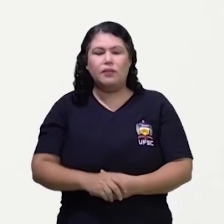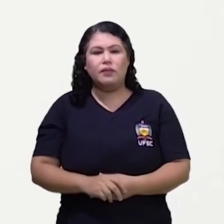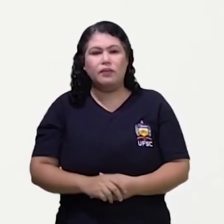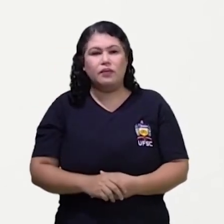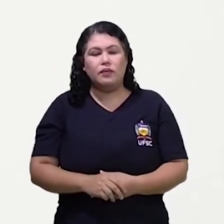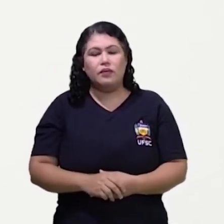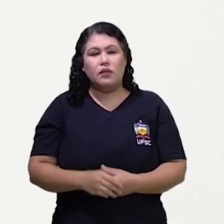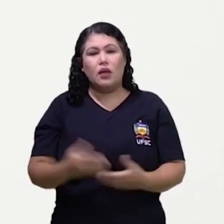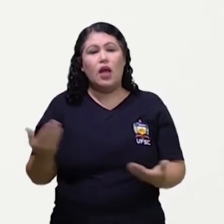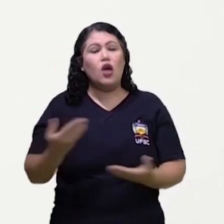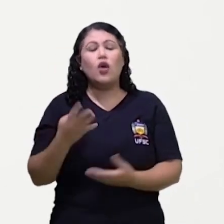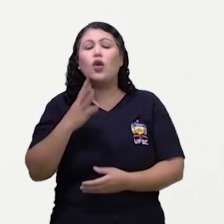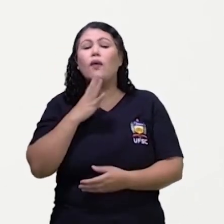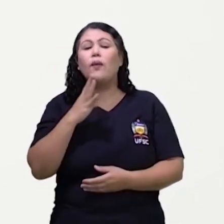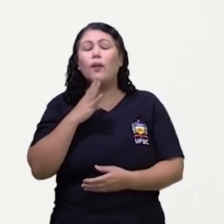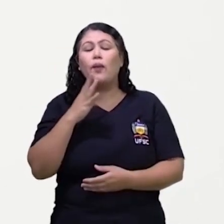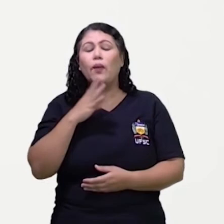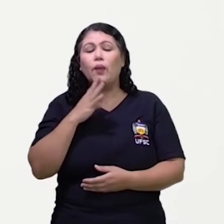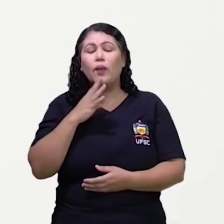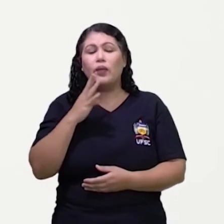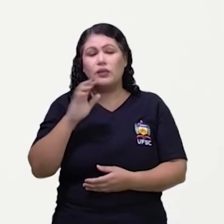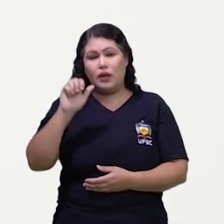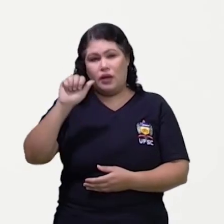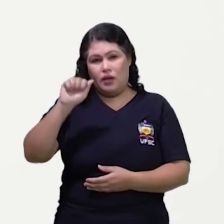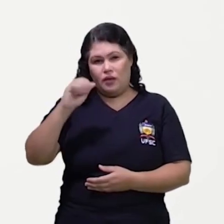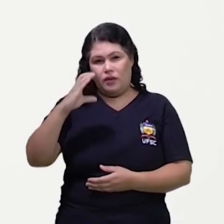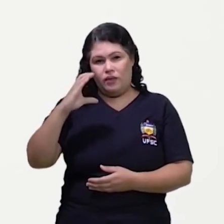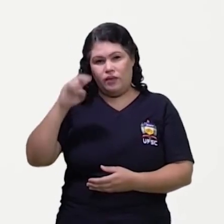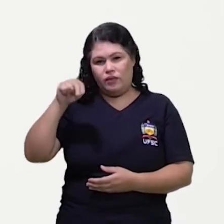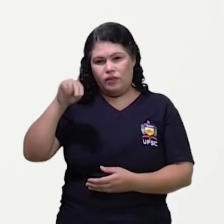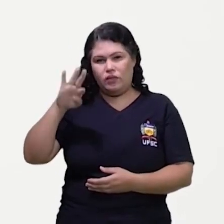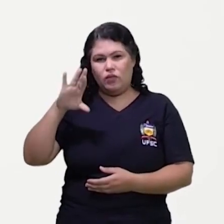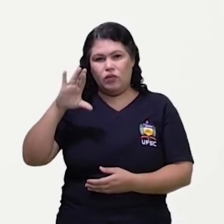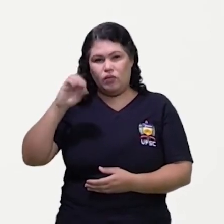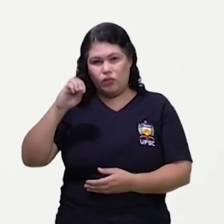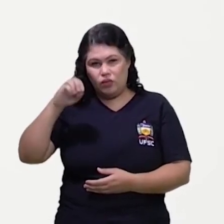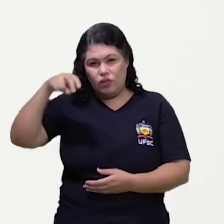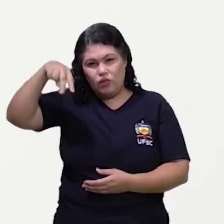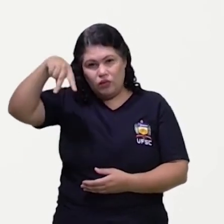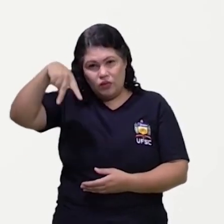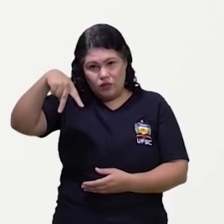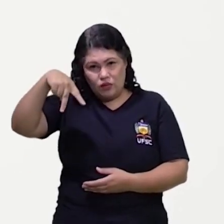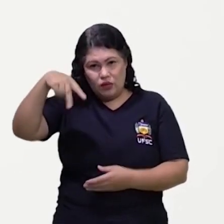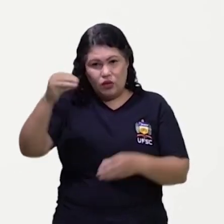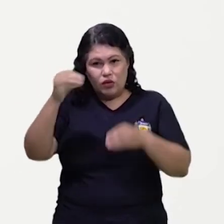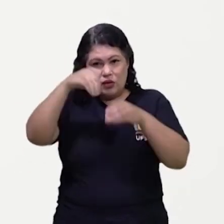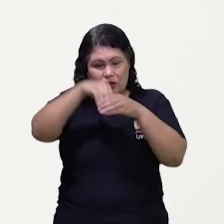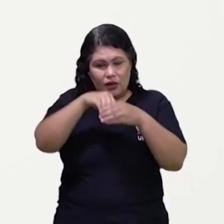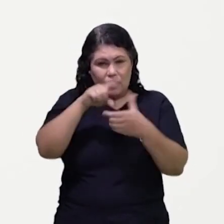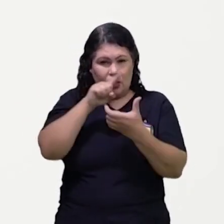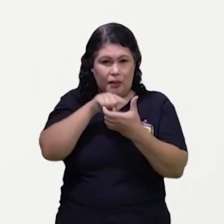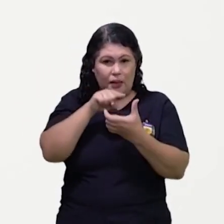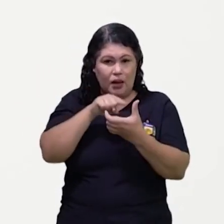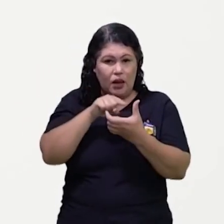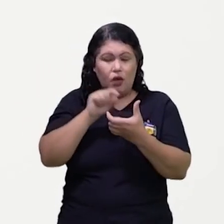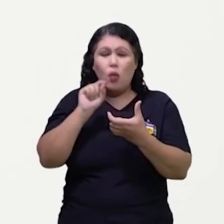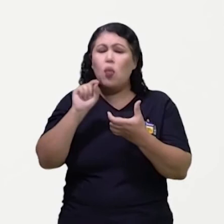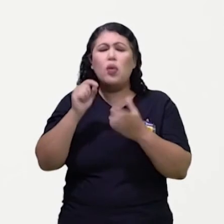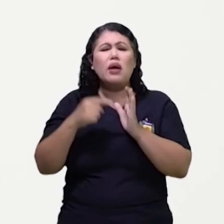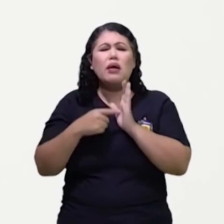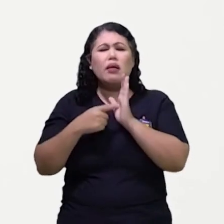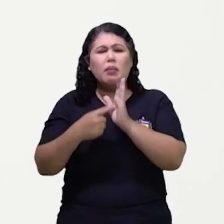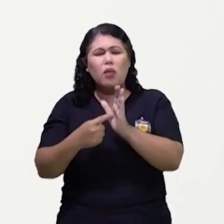Vamos agora para reconhecer os acentos, o som do circunflexo nas palavras. Normalmente indica